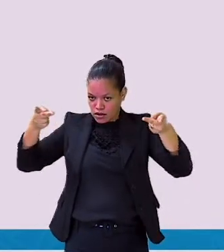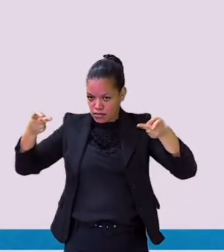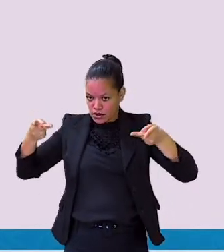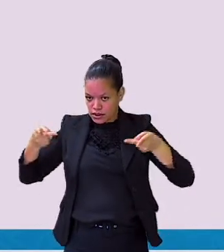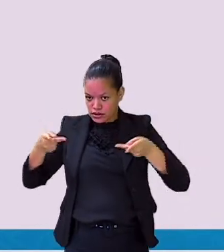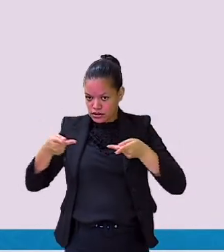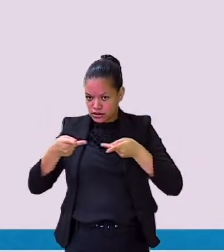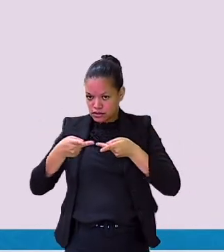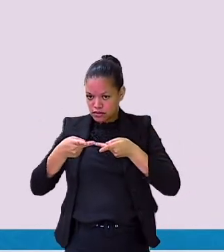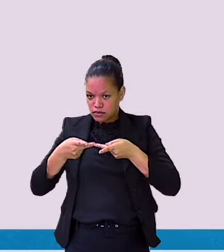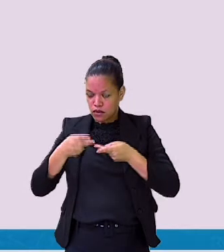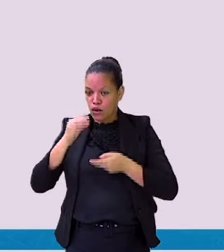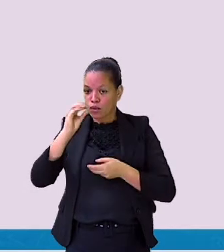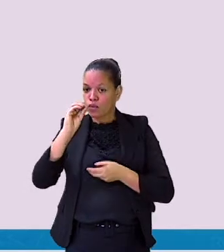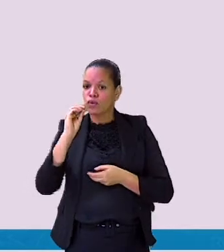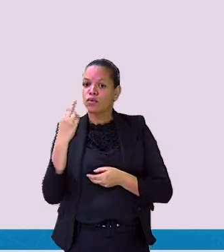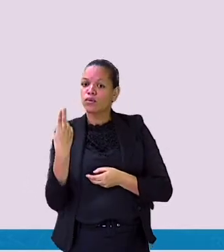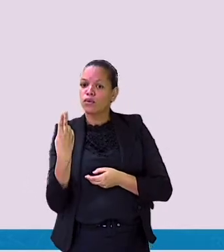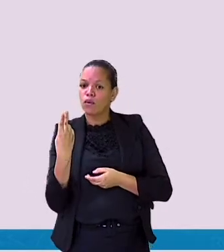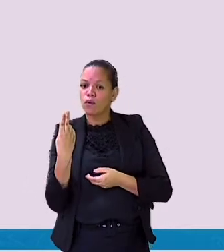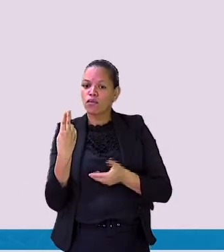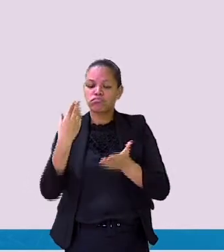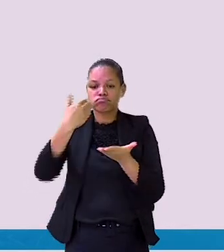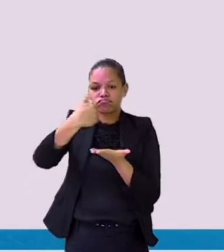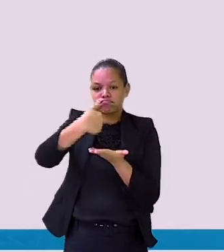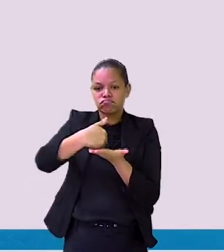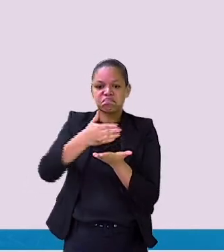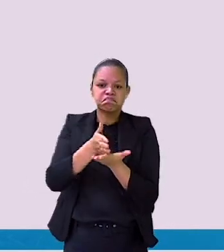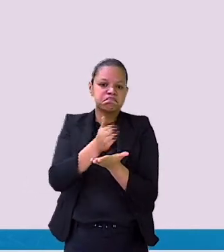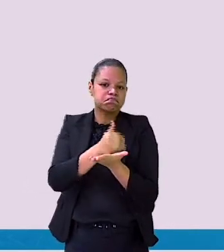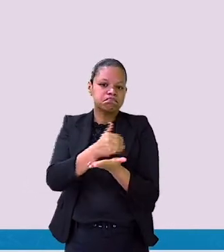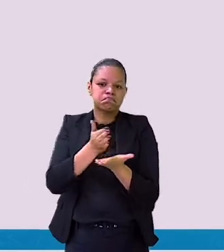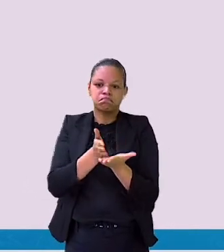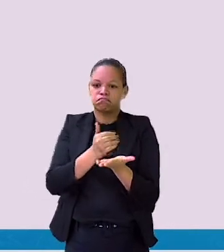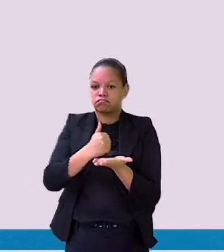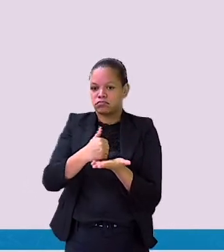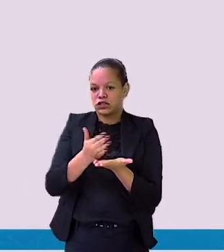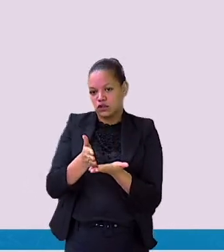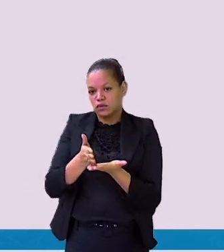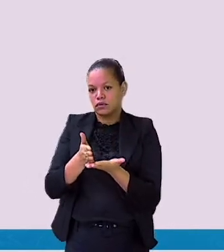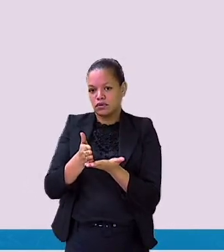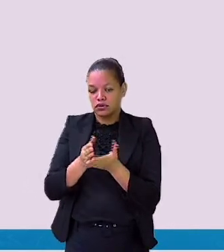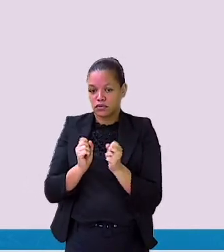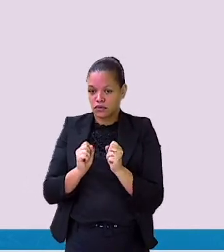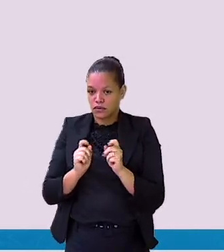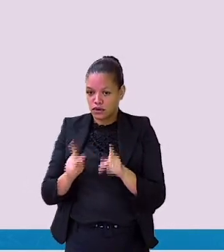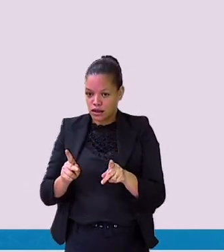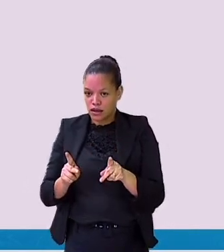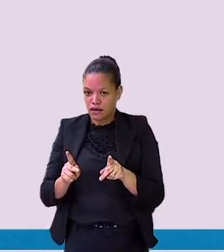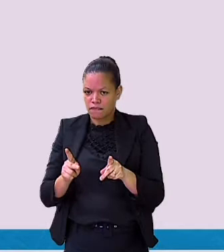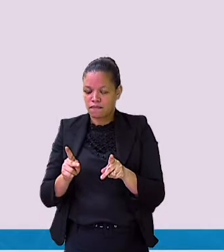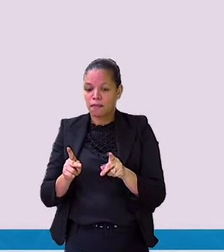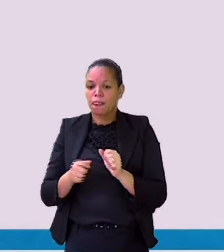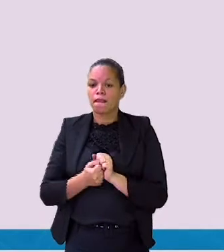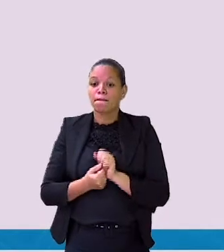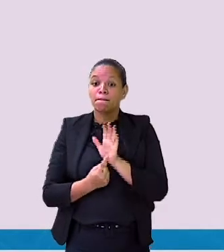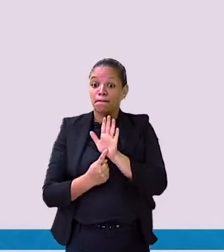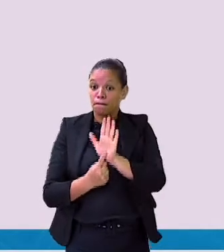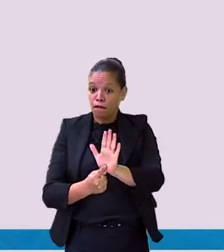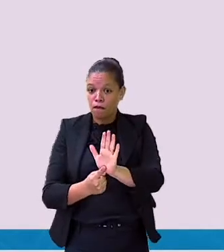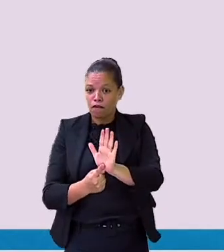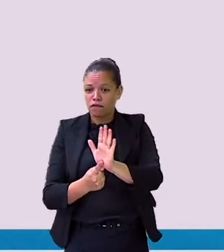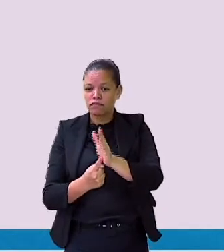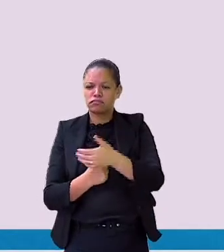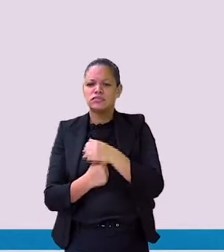ó, preferência por modalidades esportivas. Só de você olhar ali qual é a